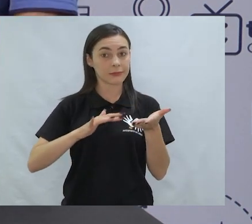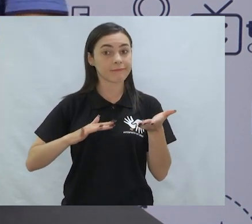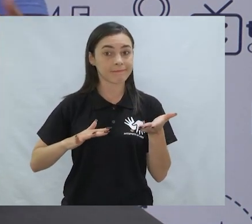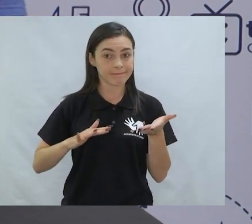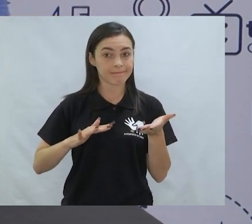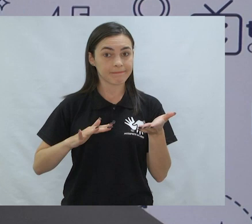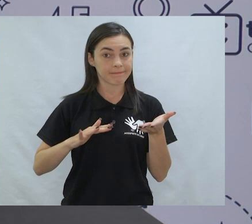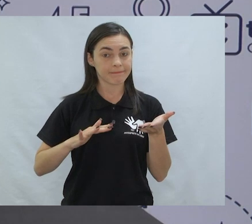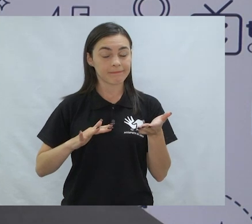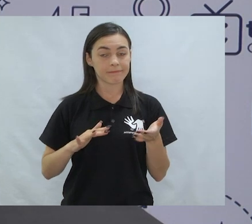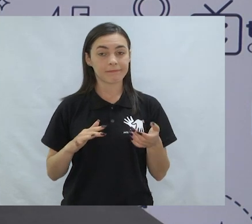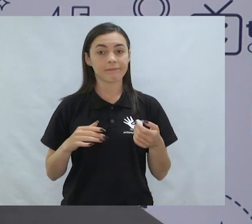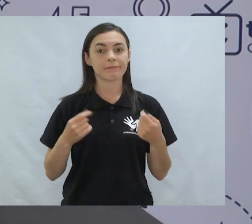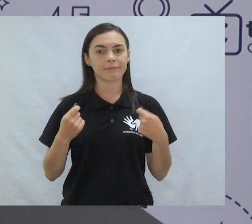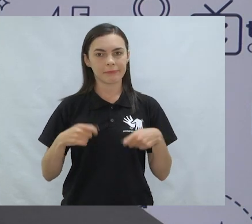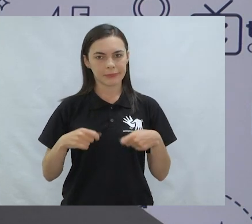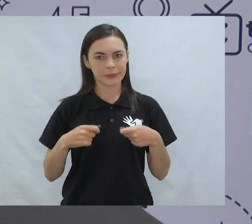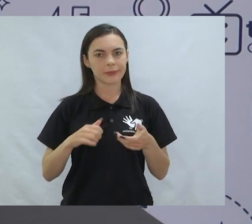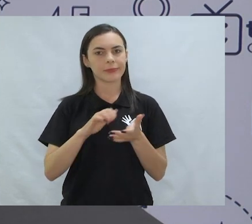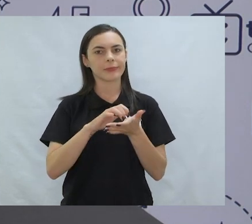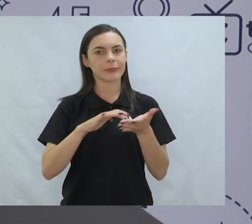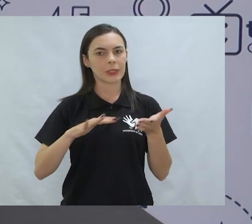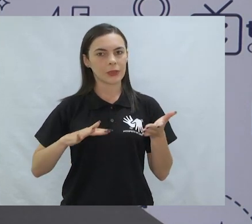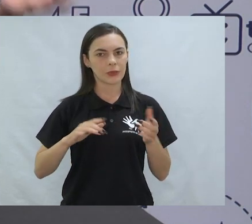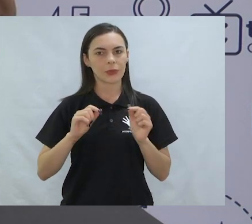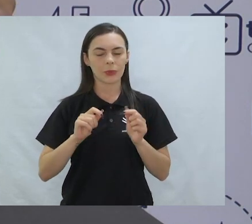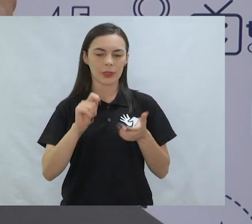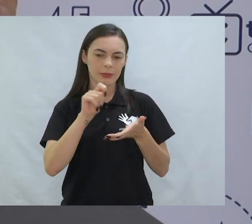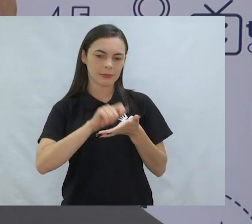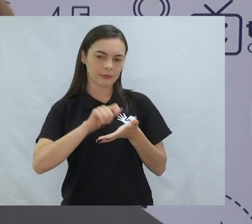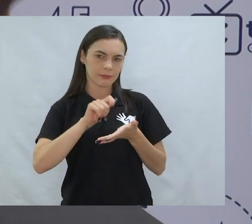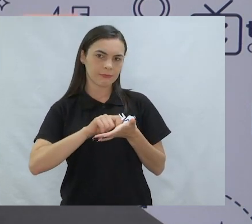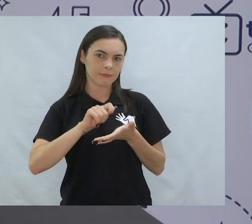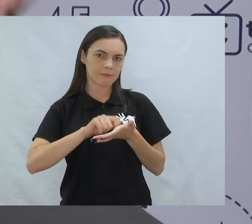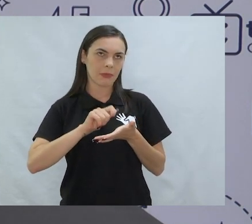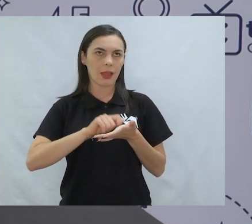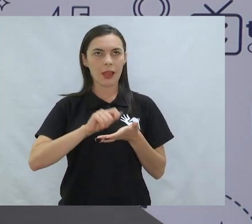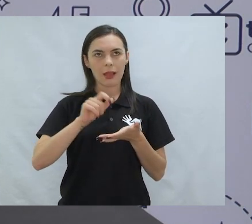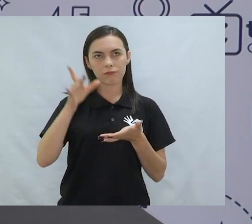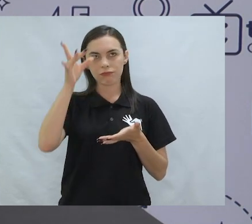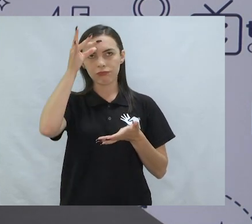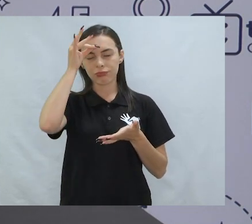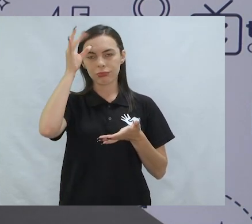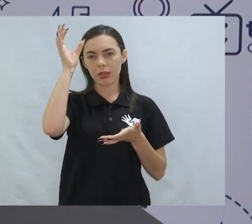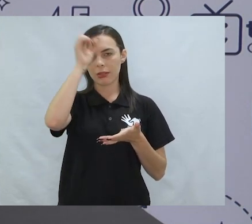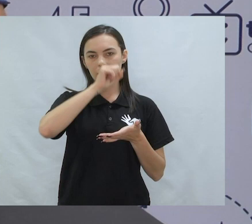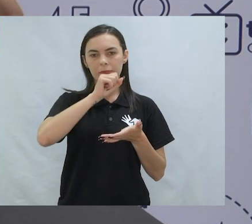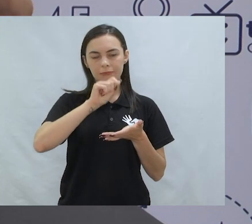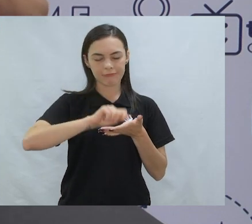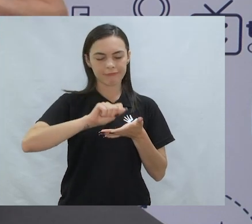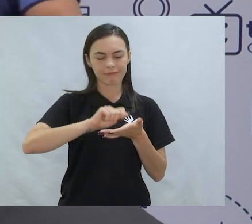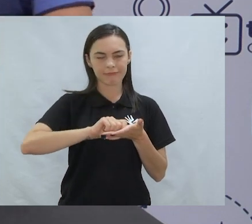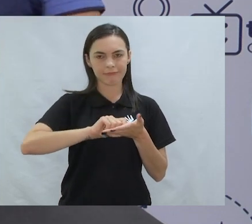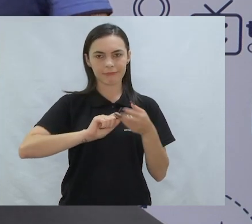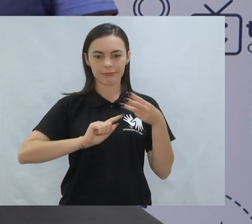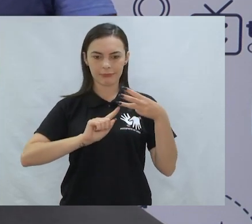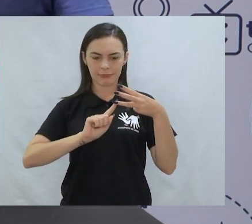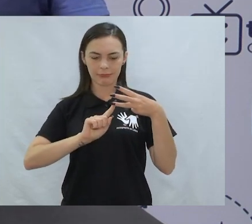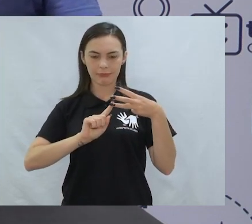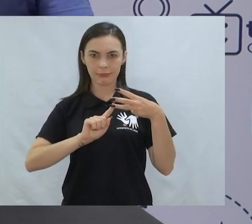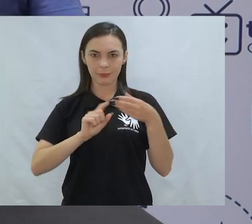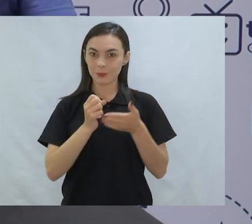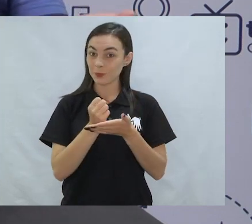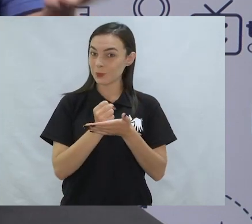depois uma atividade. A gente precisa ter uma atividade para a gente registrar o que a gente aprendeu. Depois nós vamos ter